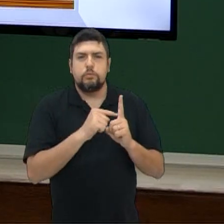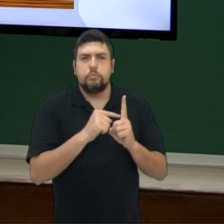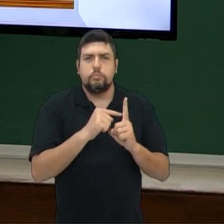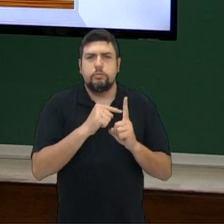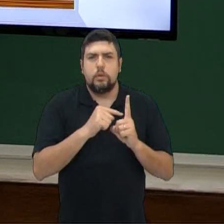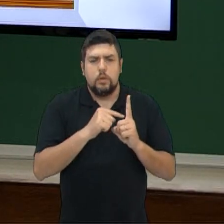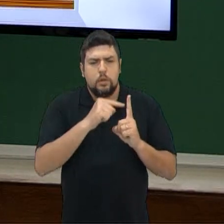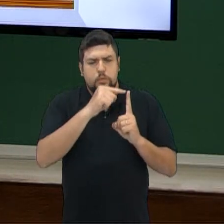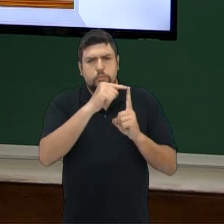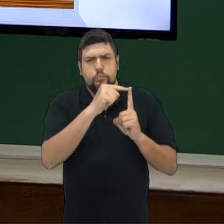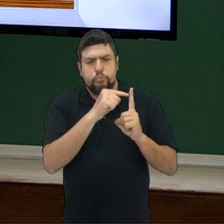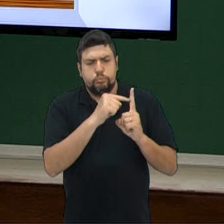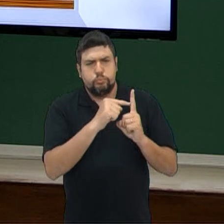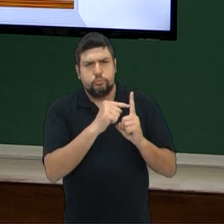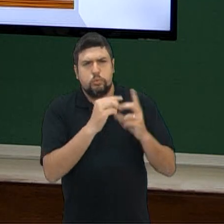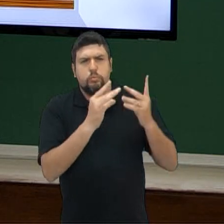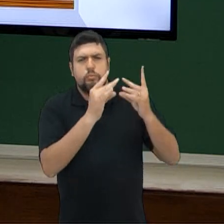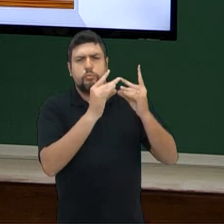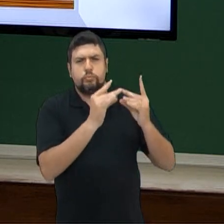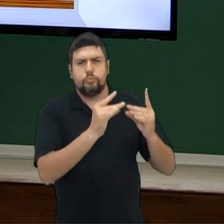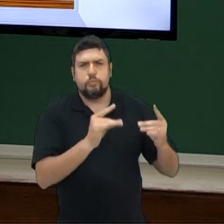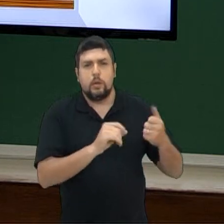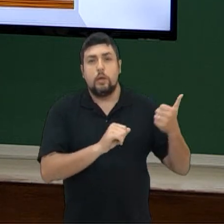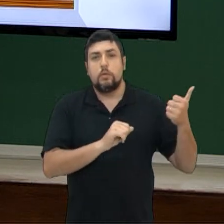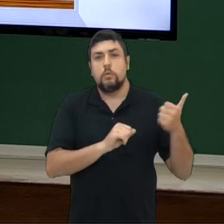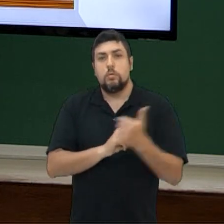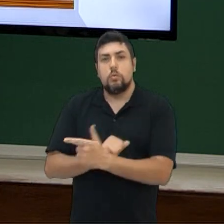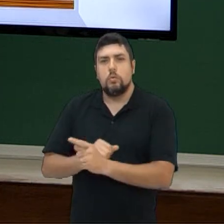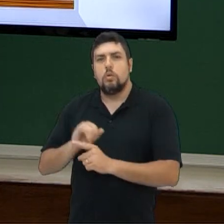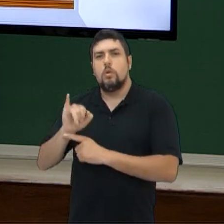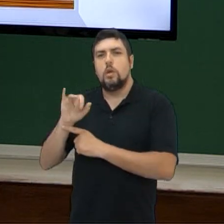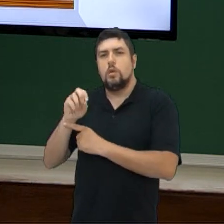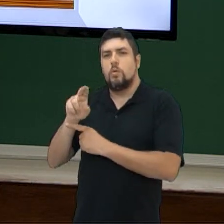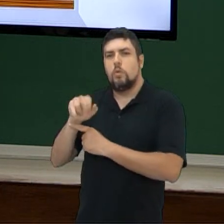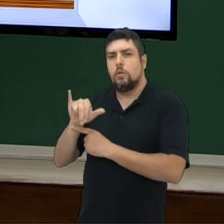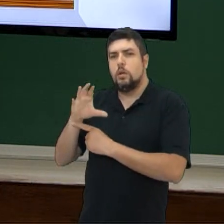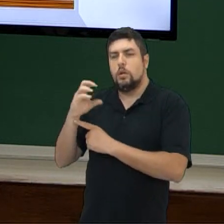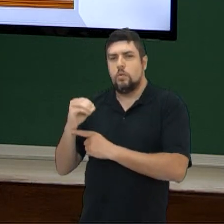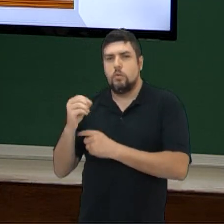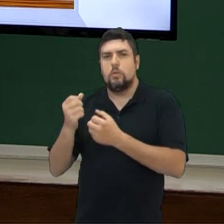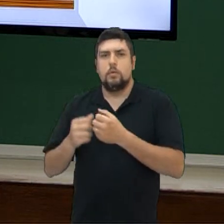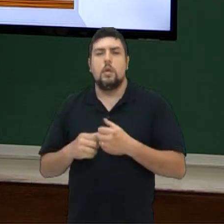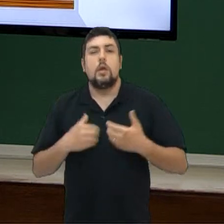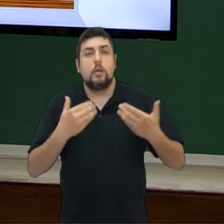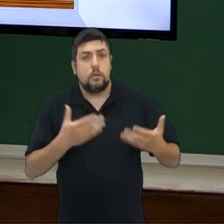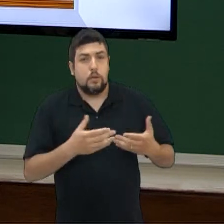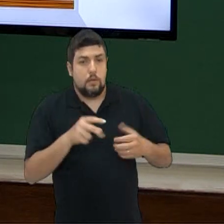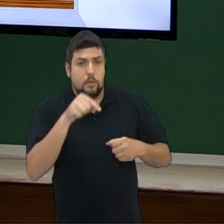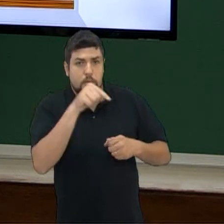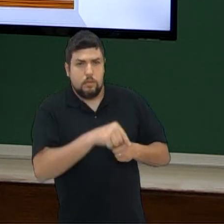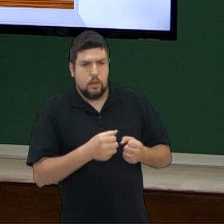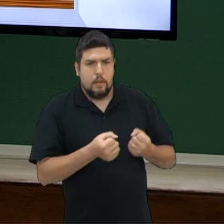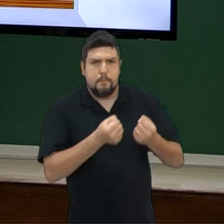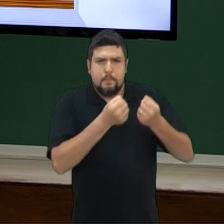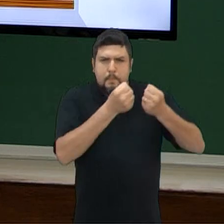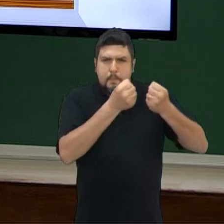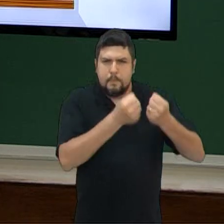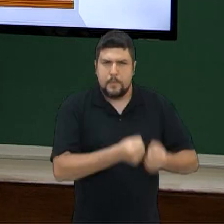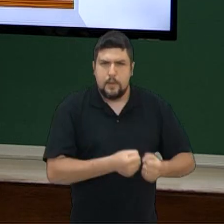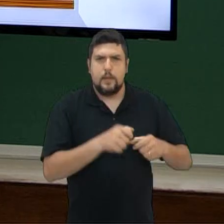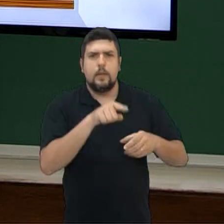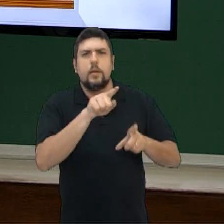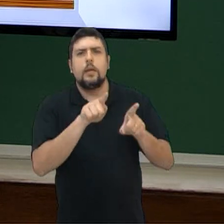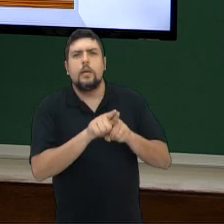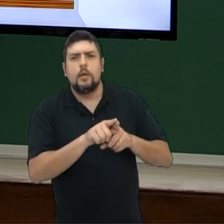mais baixos que os compostos iônicos, e esses 2 fatores, a massa e as forças intermoleculares, são